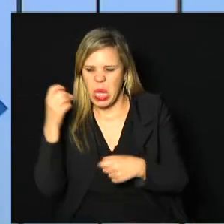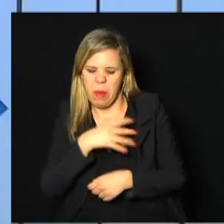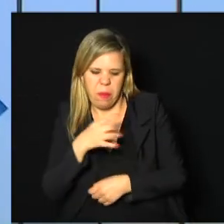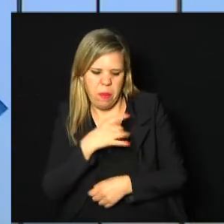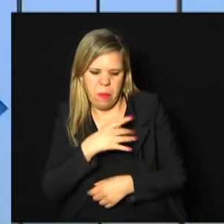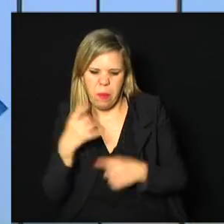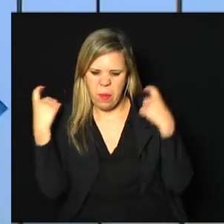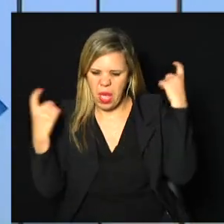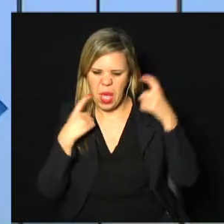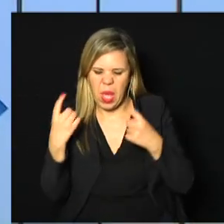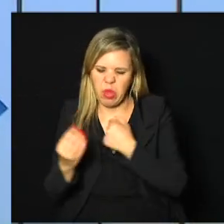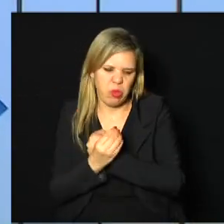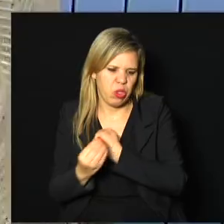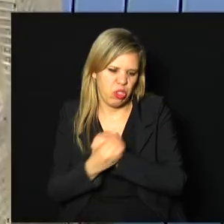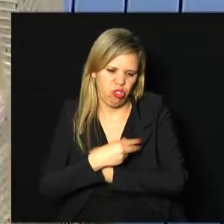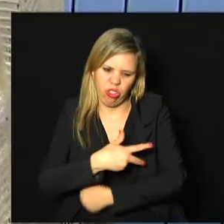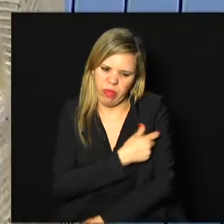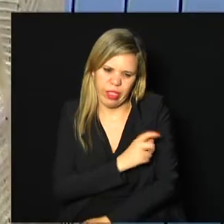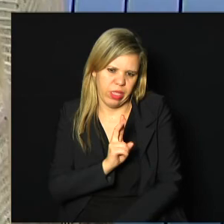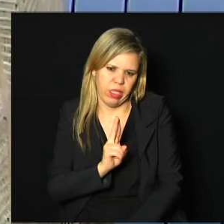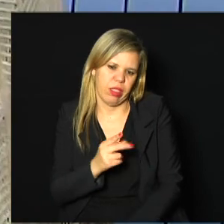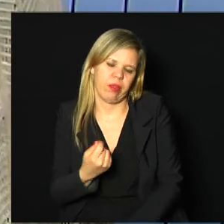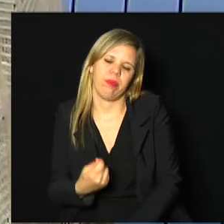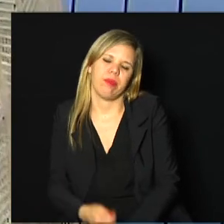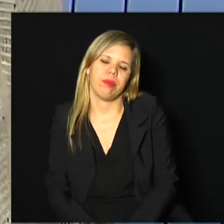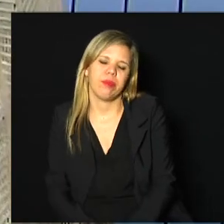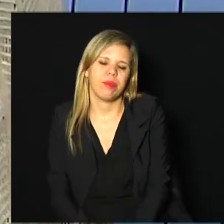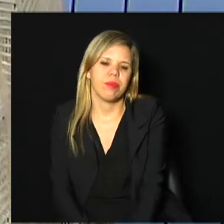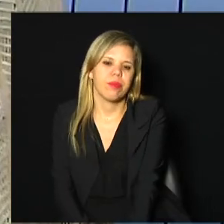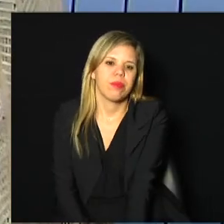de se proteger.